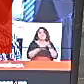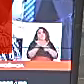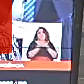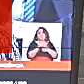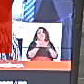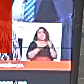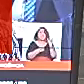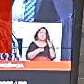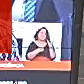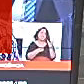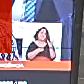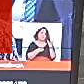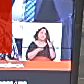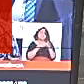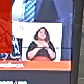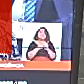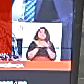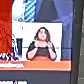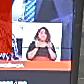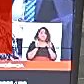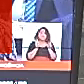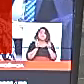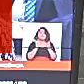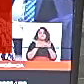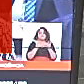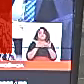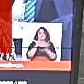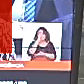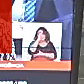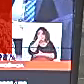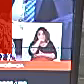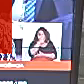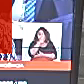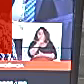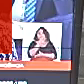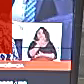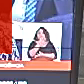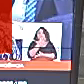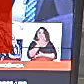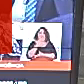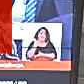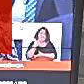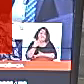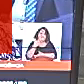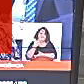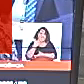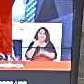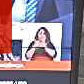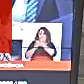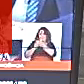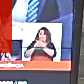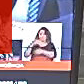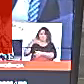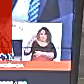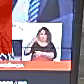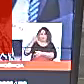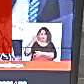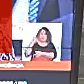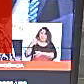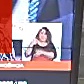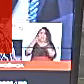carteira, mas, inclusive, principalmente nas falas que me precederam, eu anotei aqui